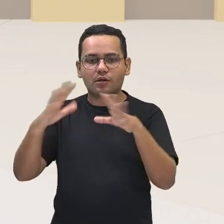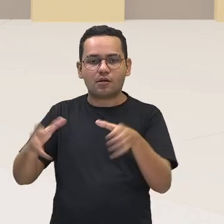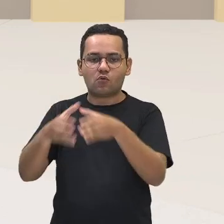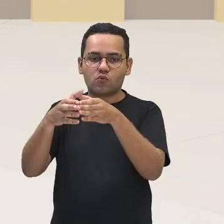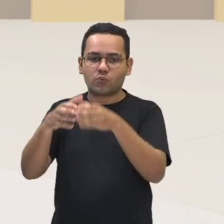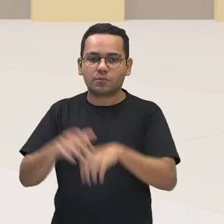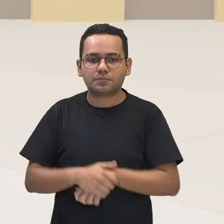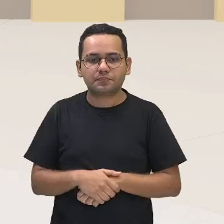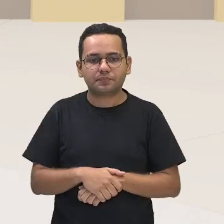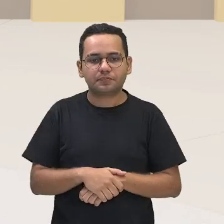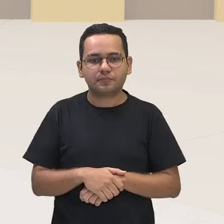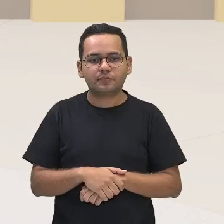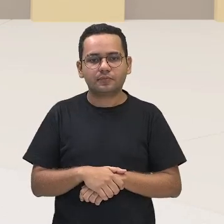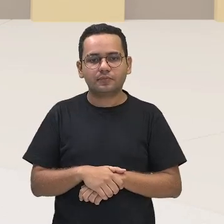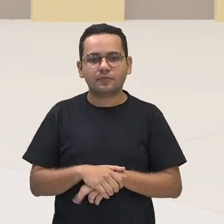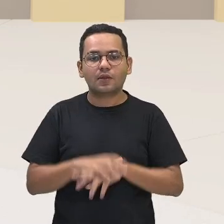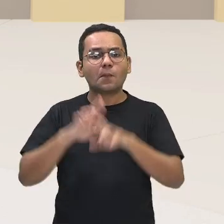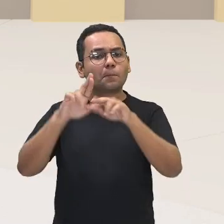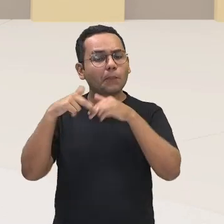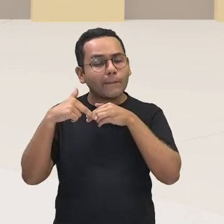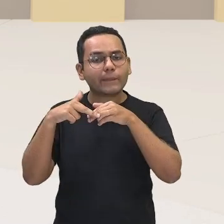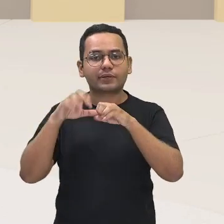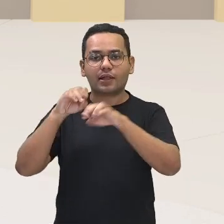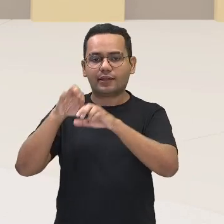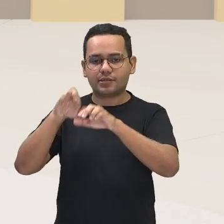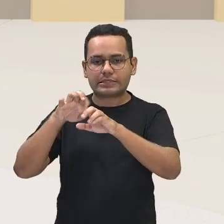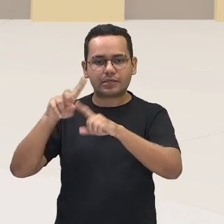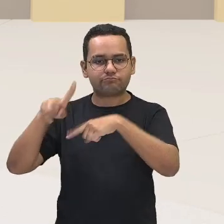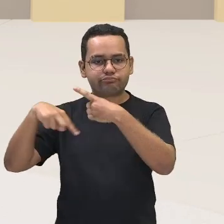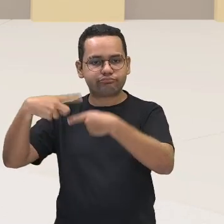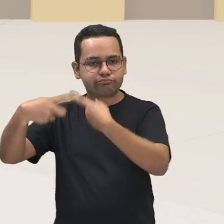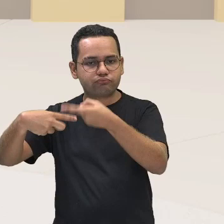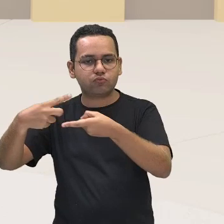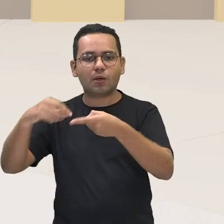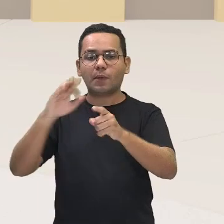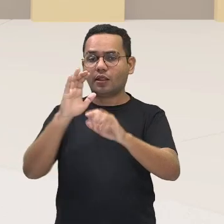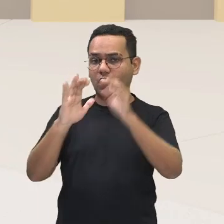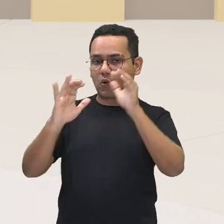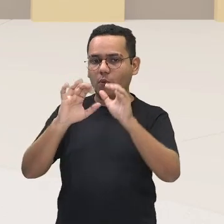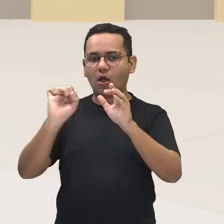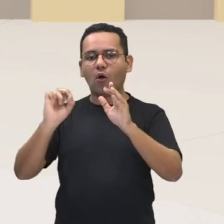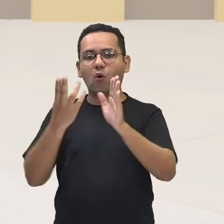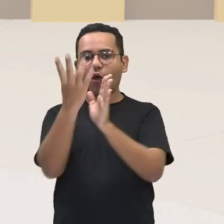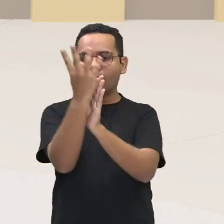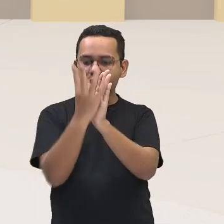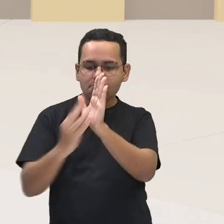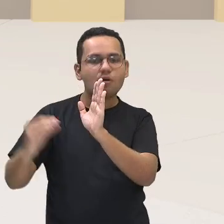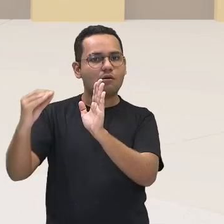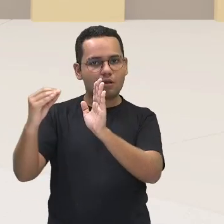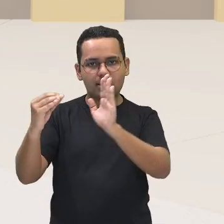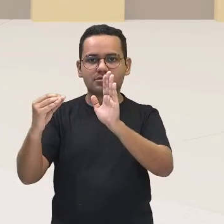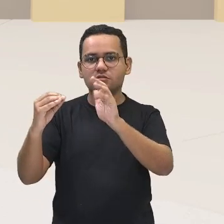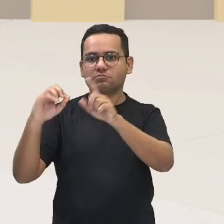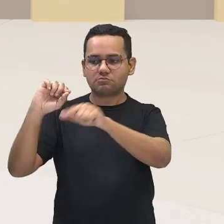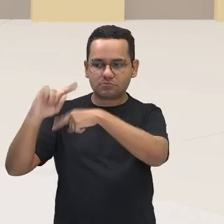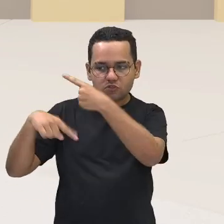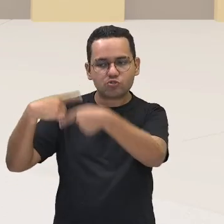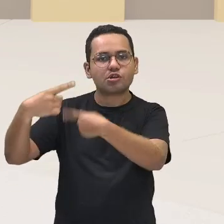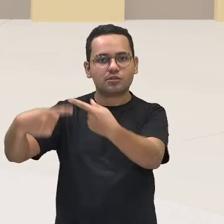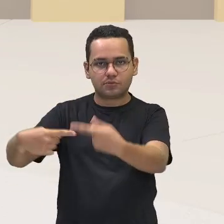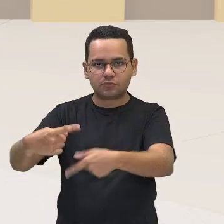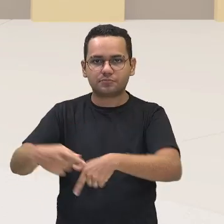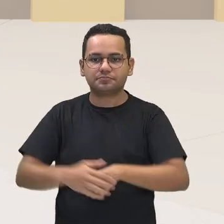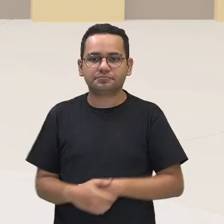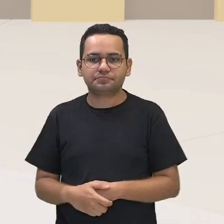social. Ela é repassada através da comunicação ou imitação às gerações seguintes. Então,